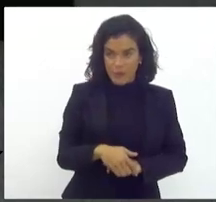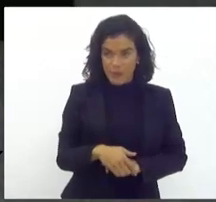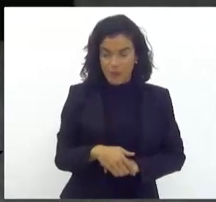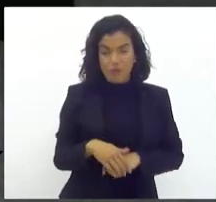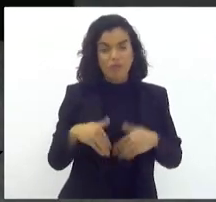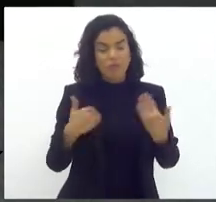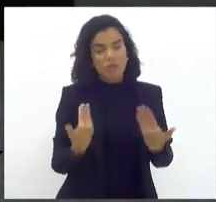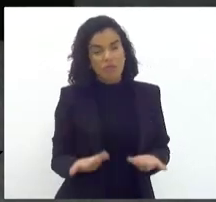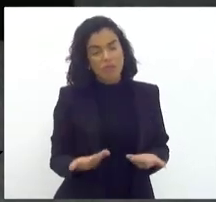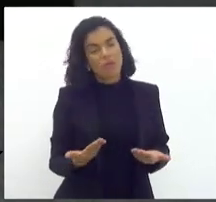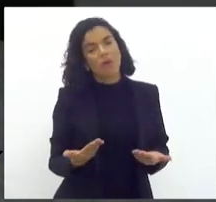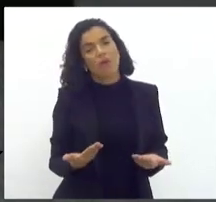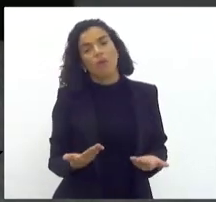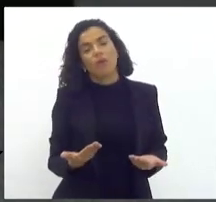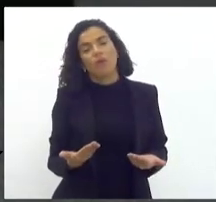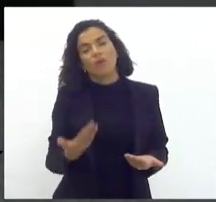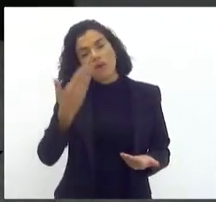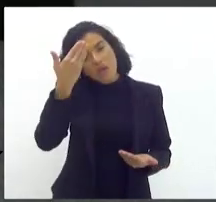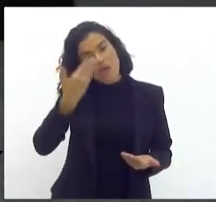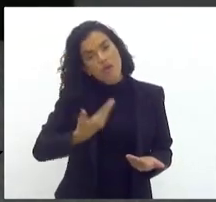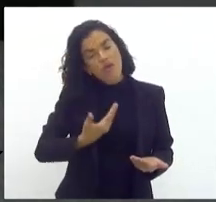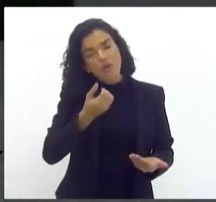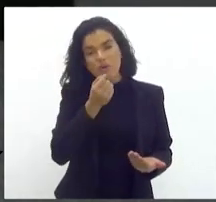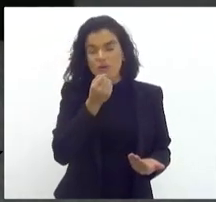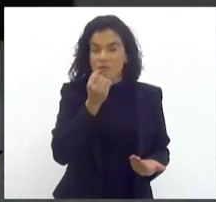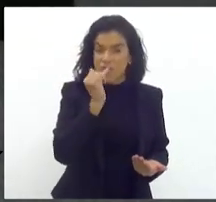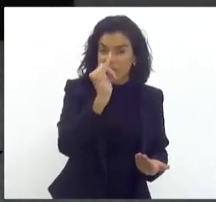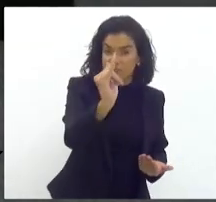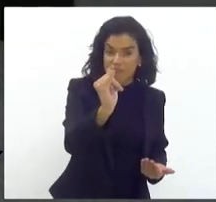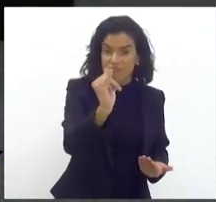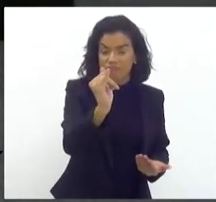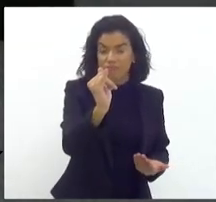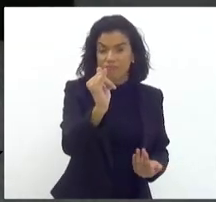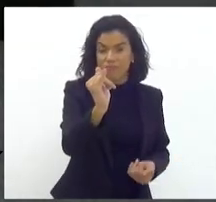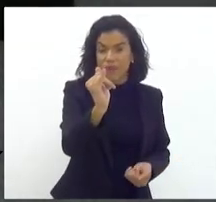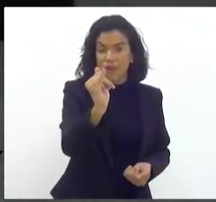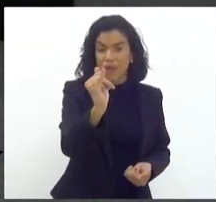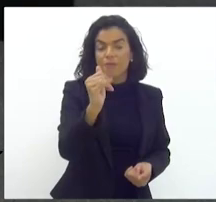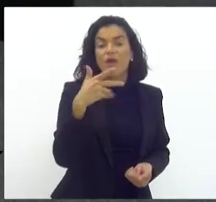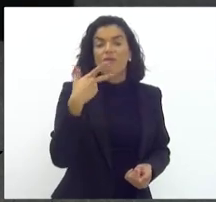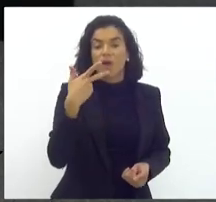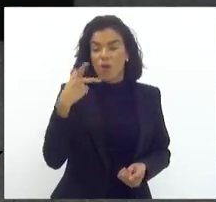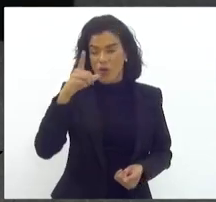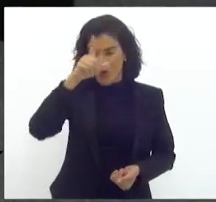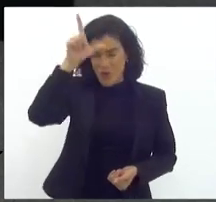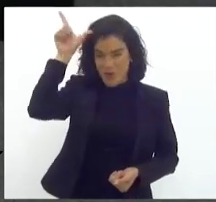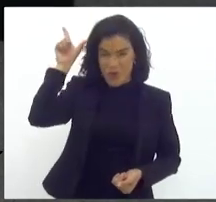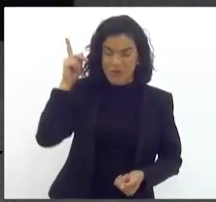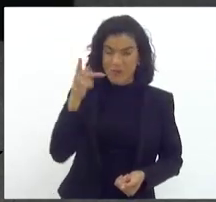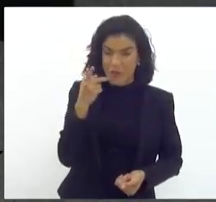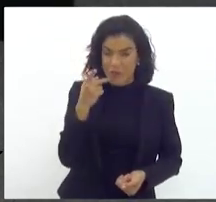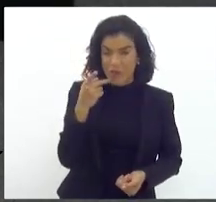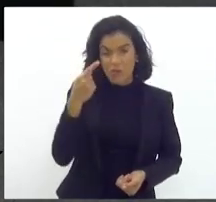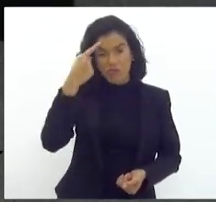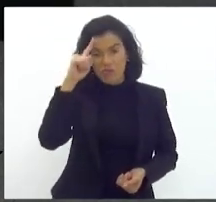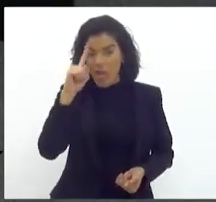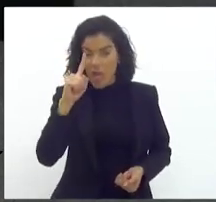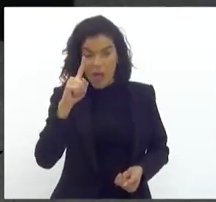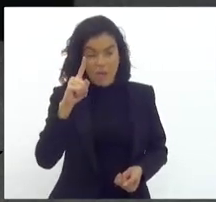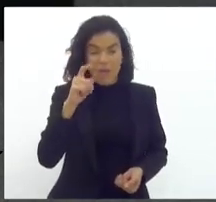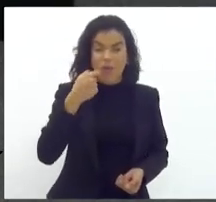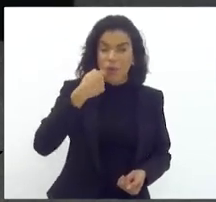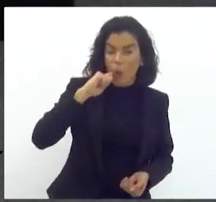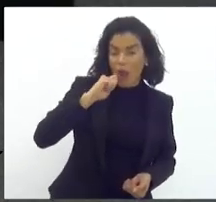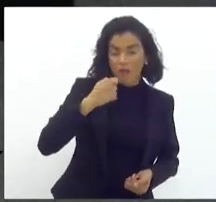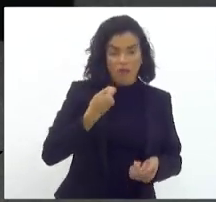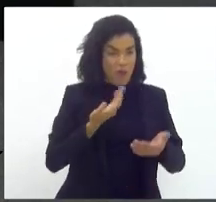então eu digo para você apenas uma coisa Como disse um dos Paulo a gente não sabe se o Eduardo vai ganhar se